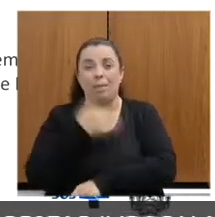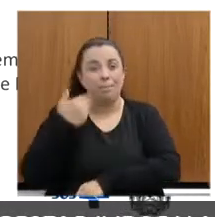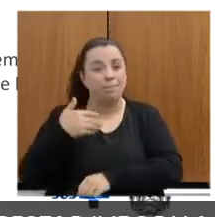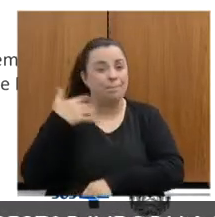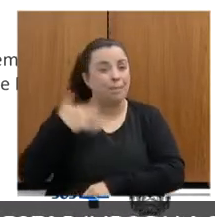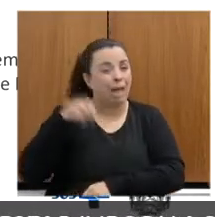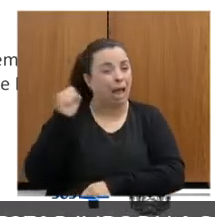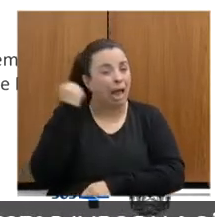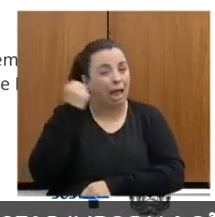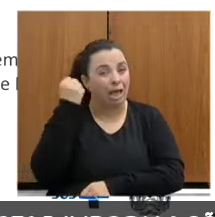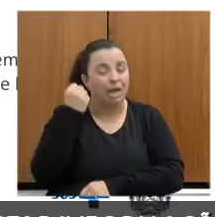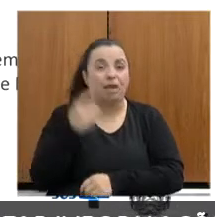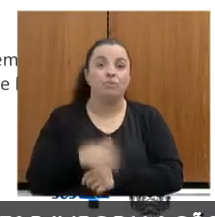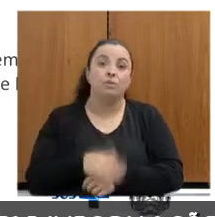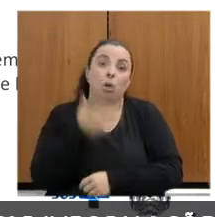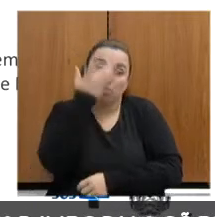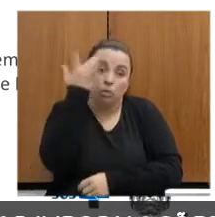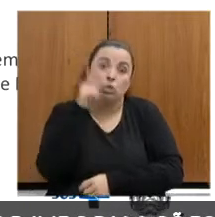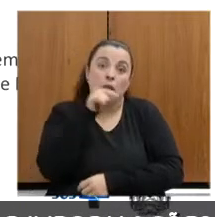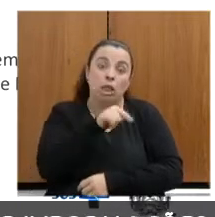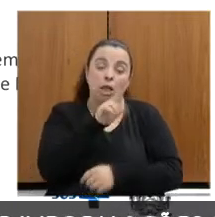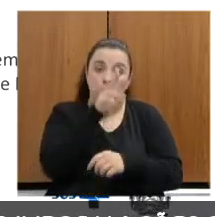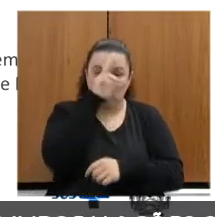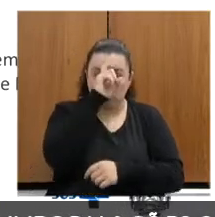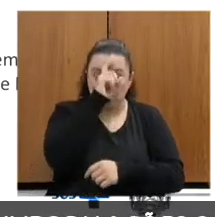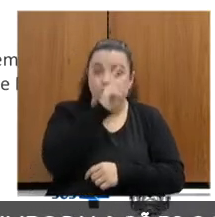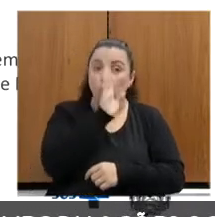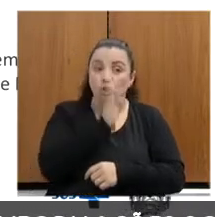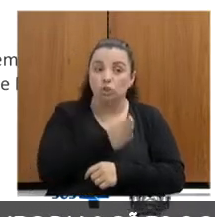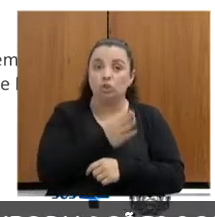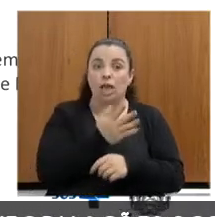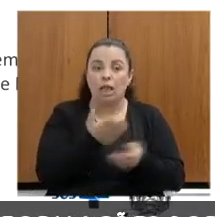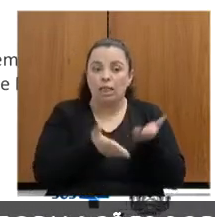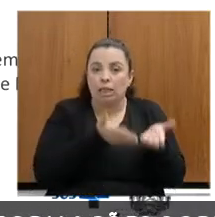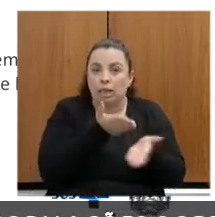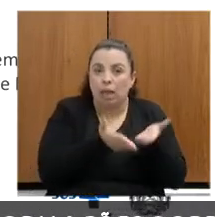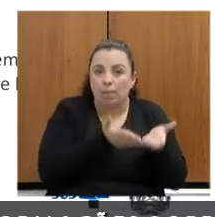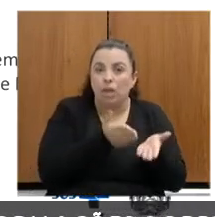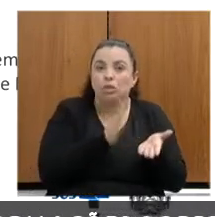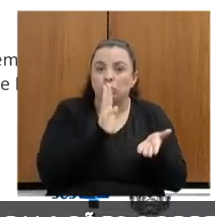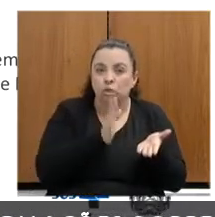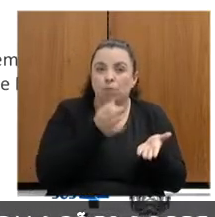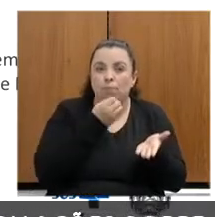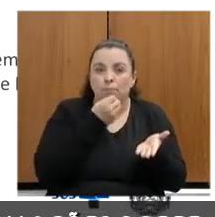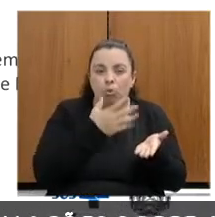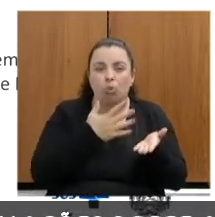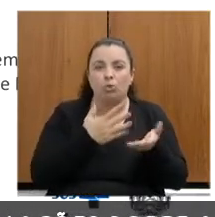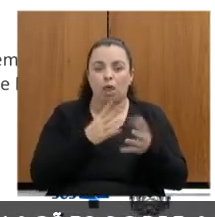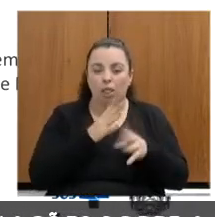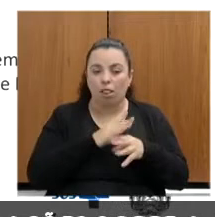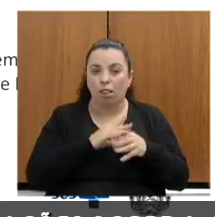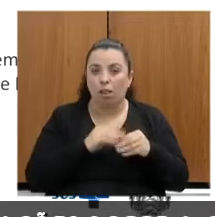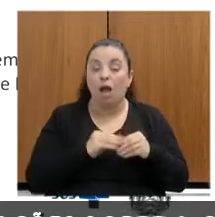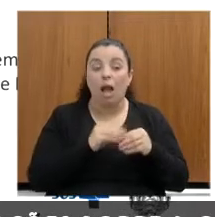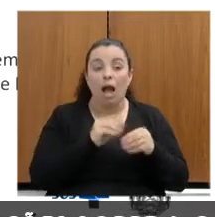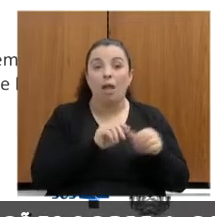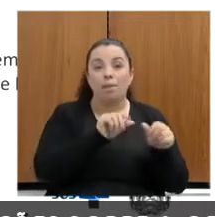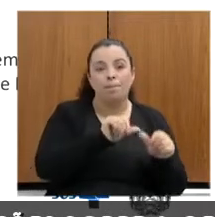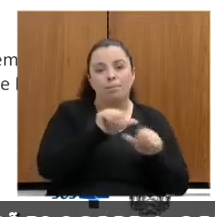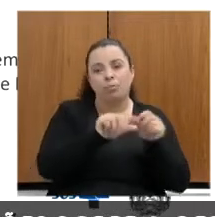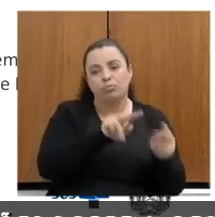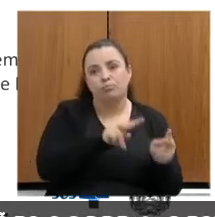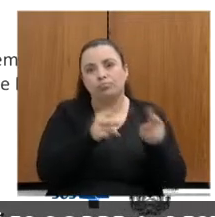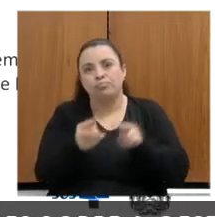rede vai conseguir paciente do João 3 que já passou daquela fase aguda e para uma rede próximo da do território que